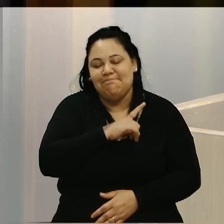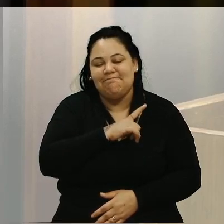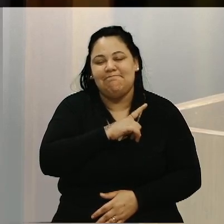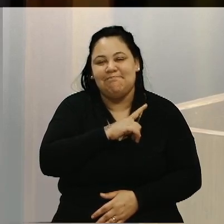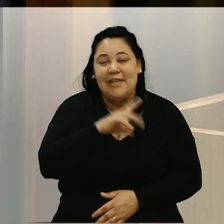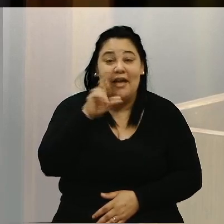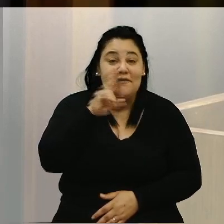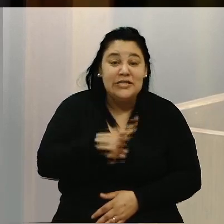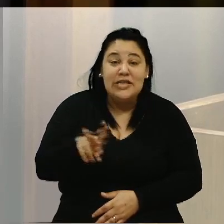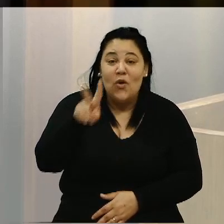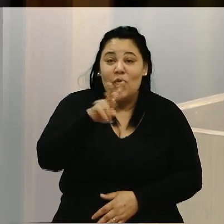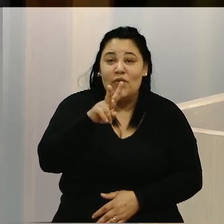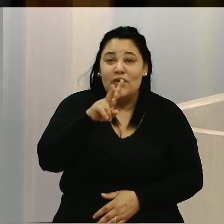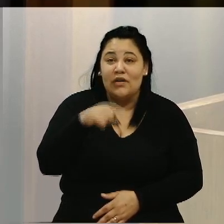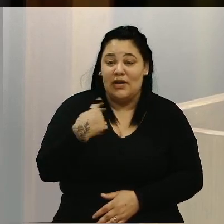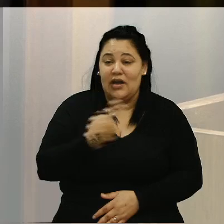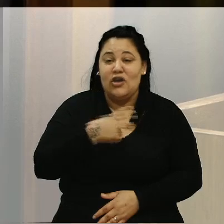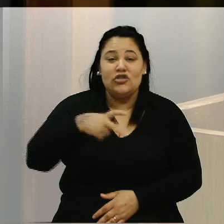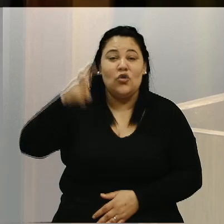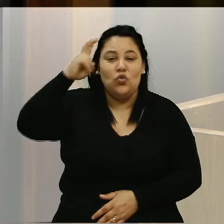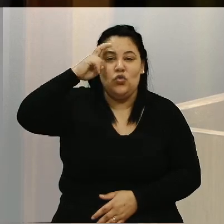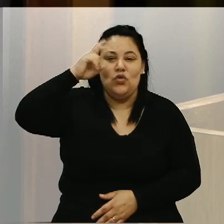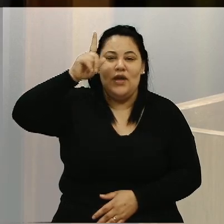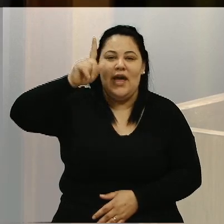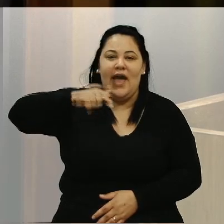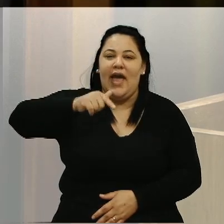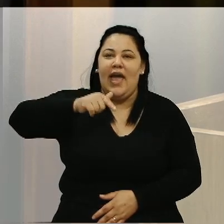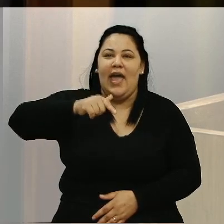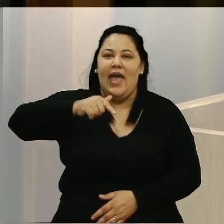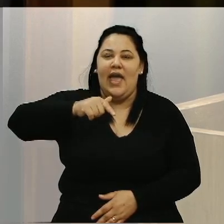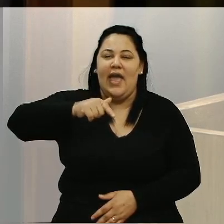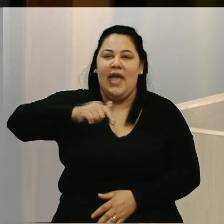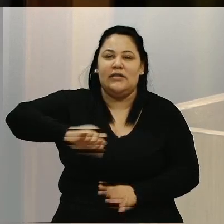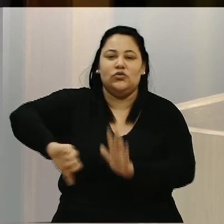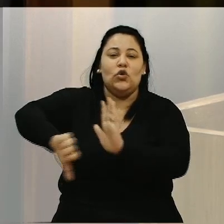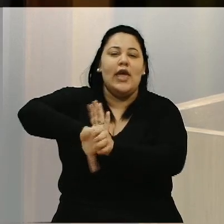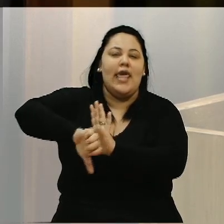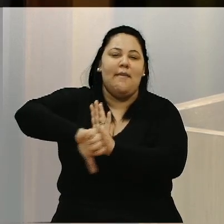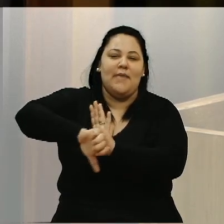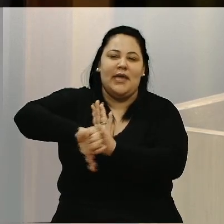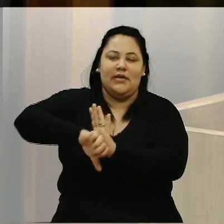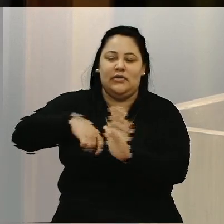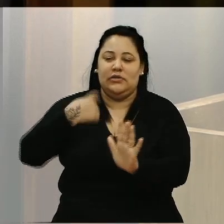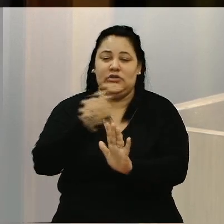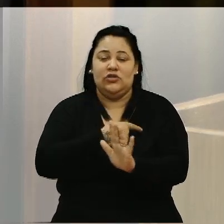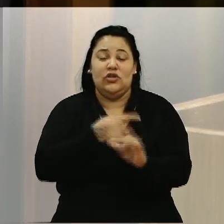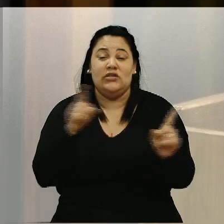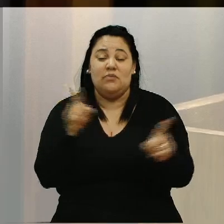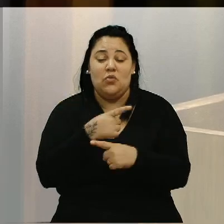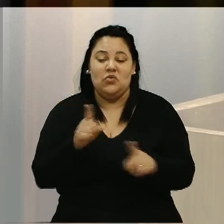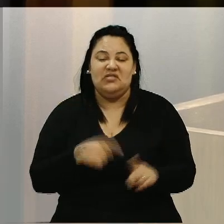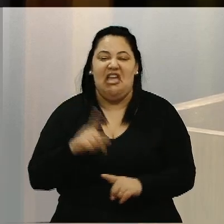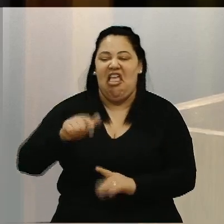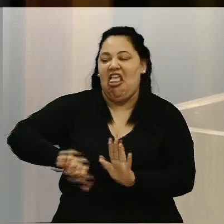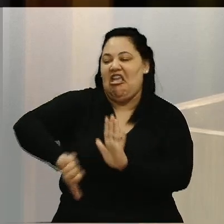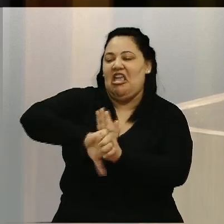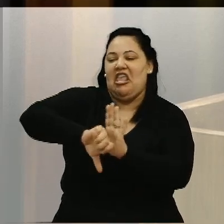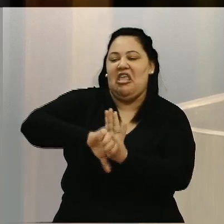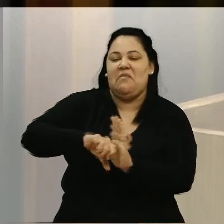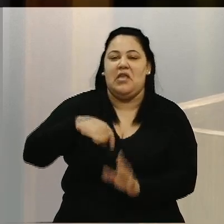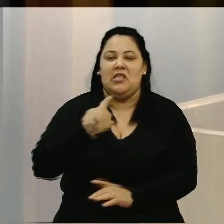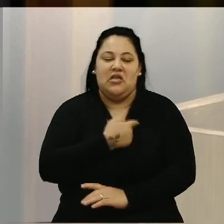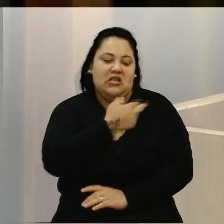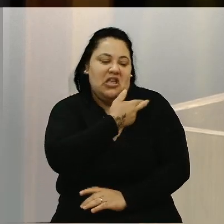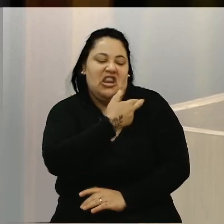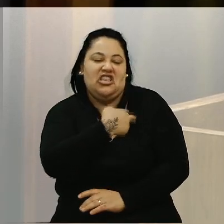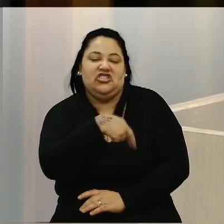nossa cultura é uma cultura marginalizada. Nossas músicas são de bandido, a nossa religião não